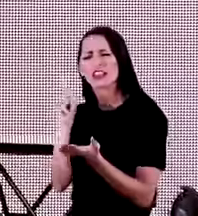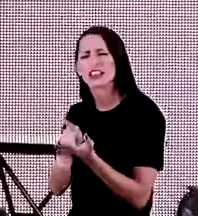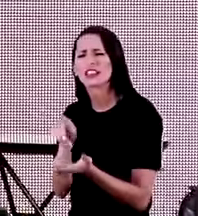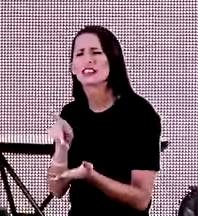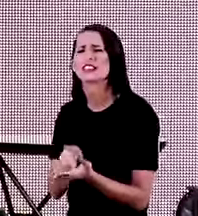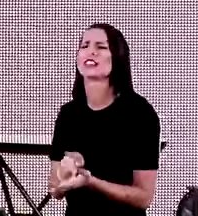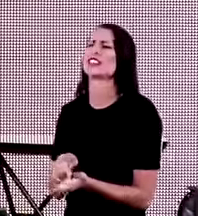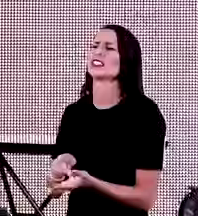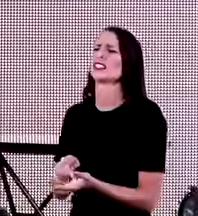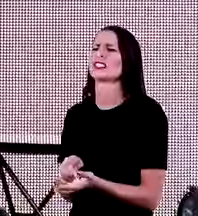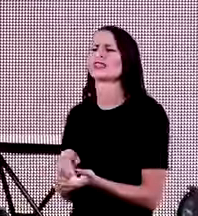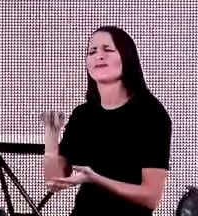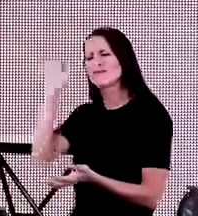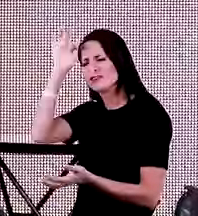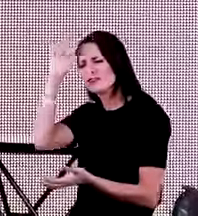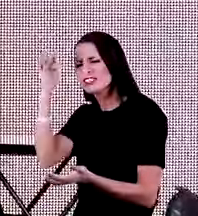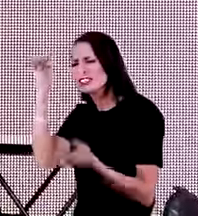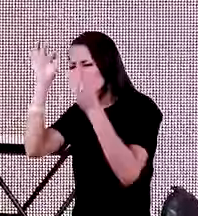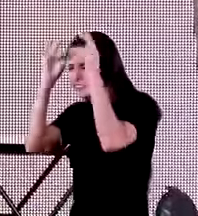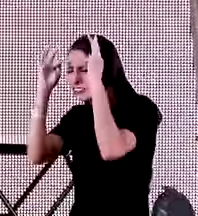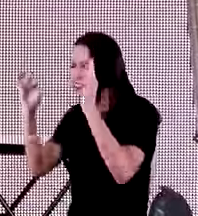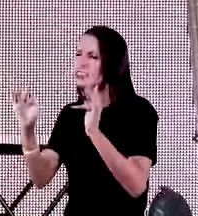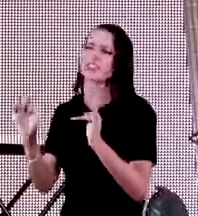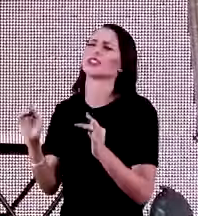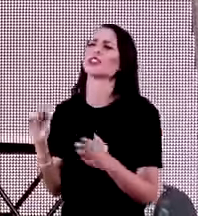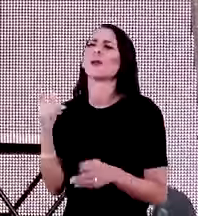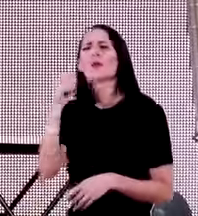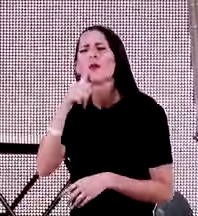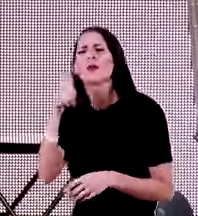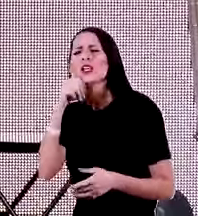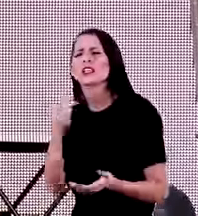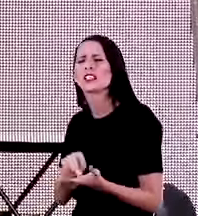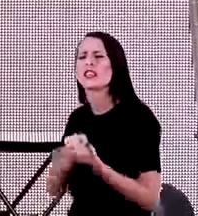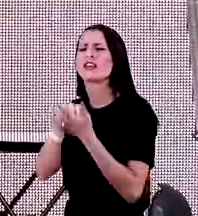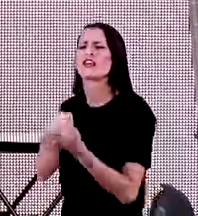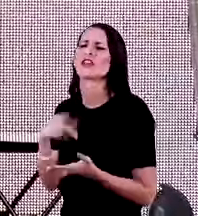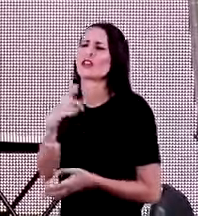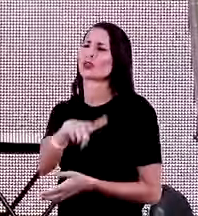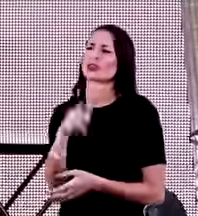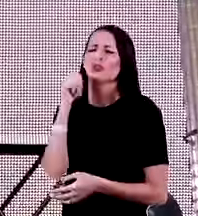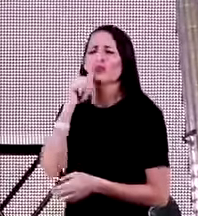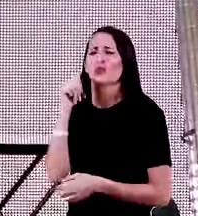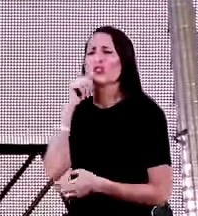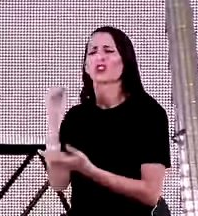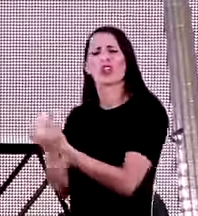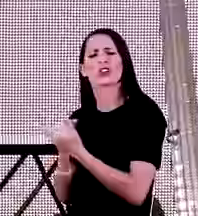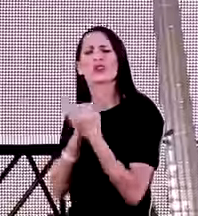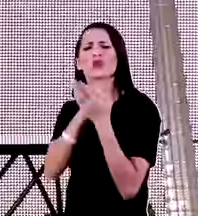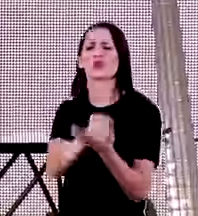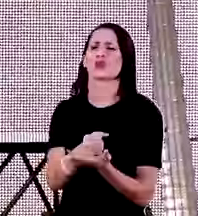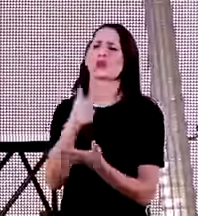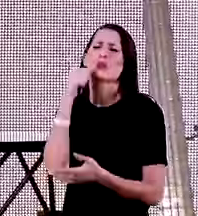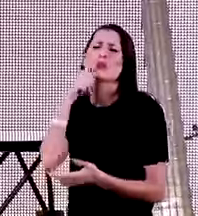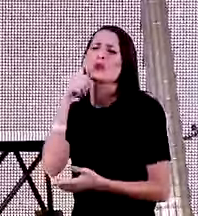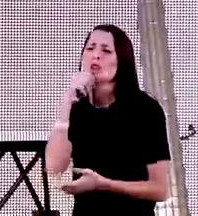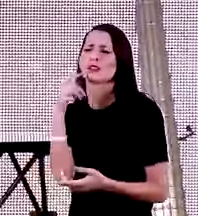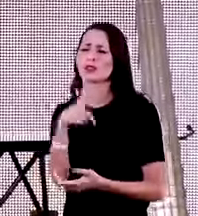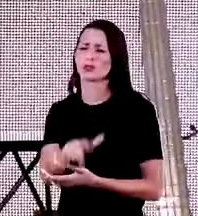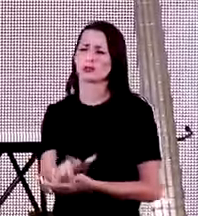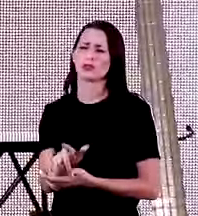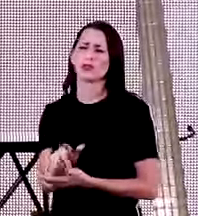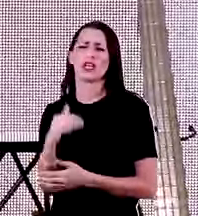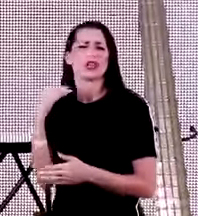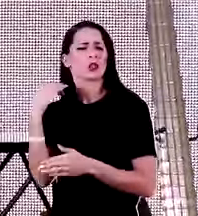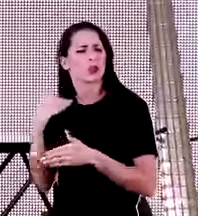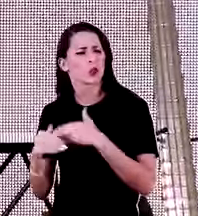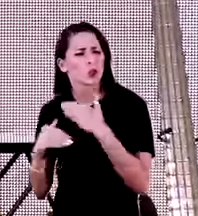sermos mulheres que levantam outras mulheres. A sermos mulheres que ajudam outras mulheres. Senhor, que cada dia mais o